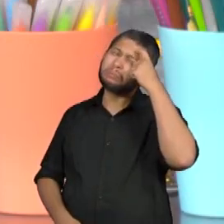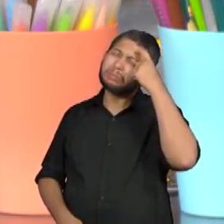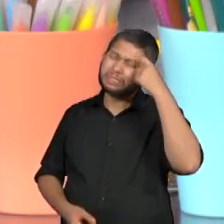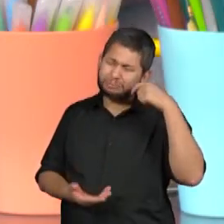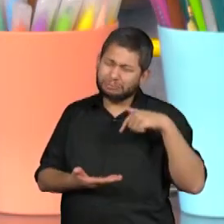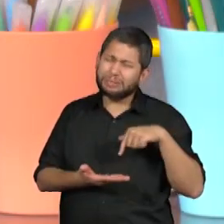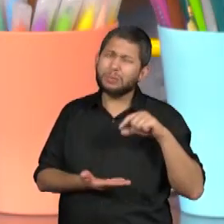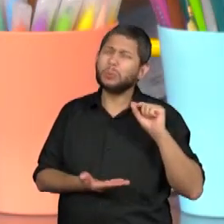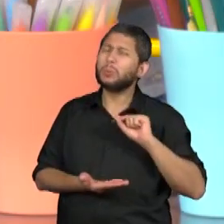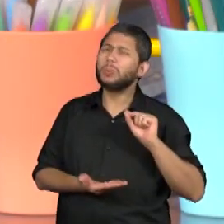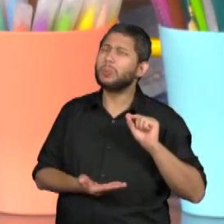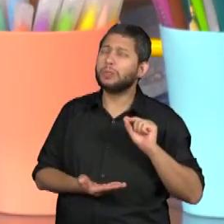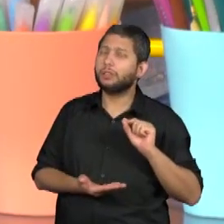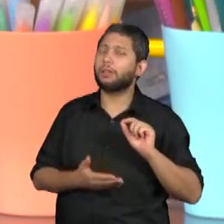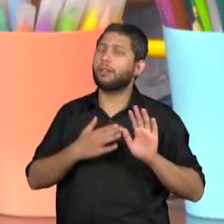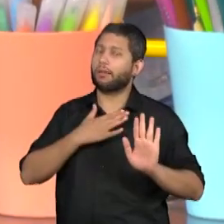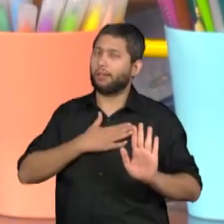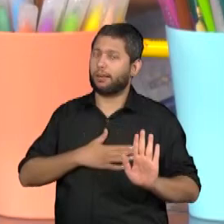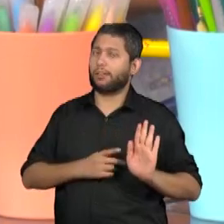face.